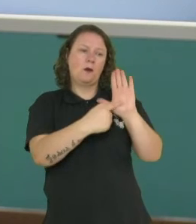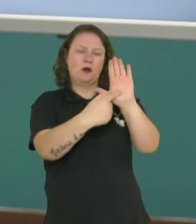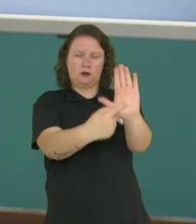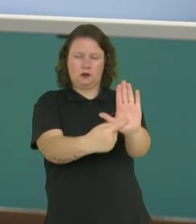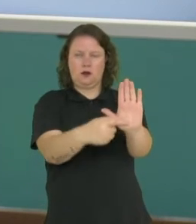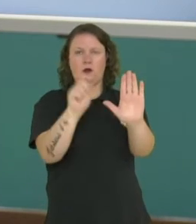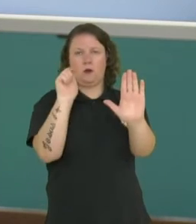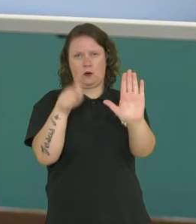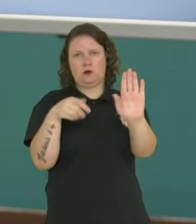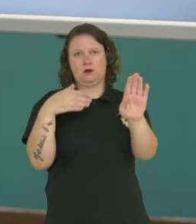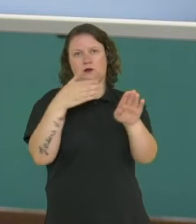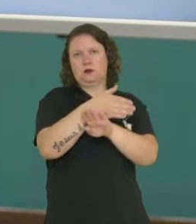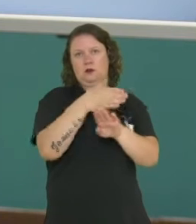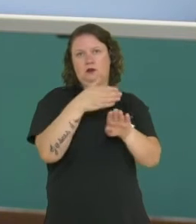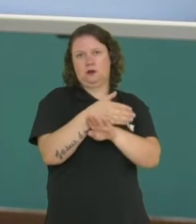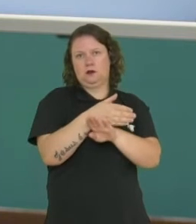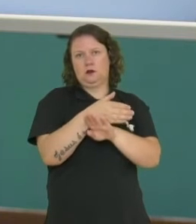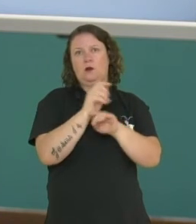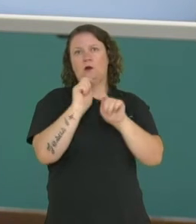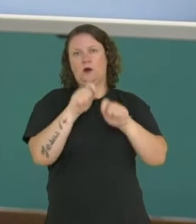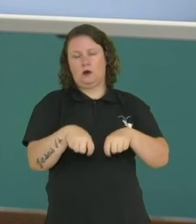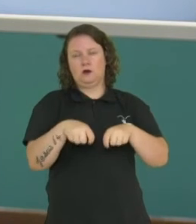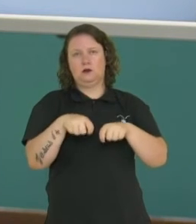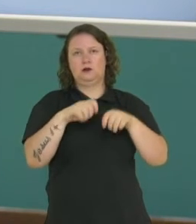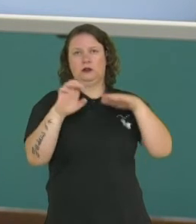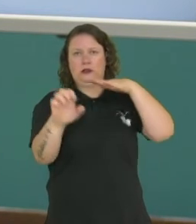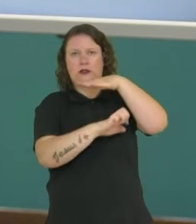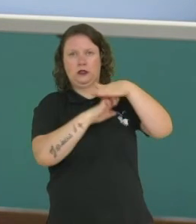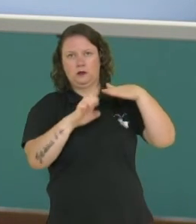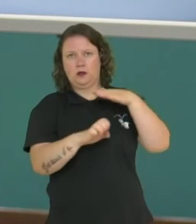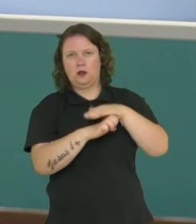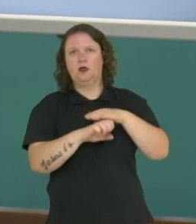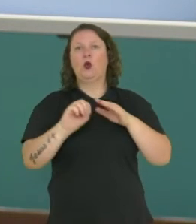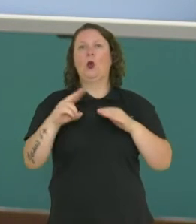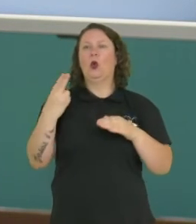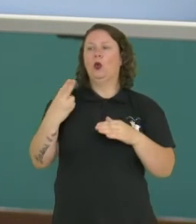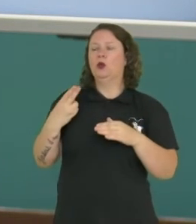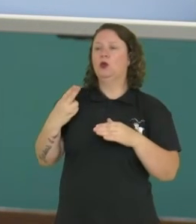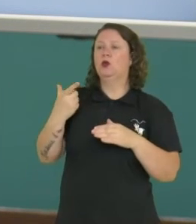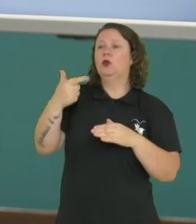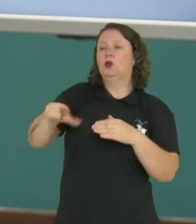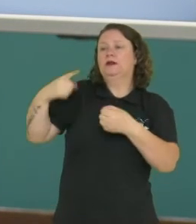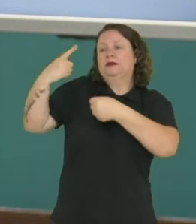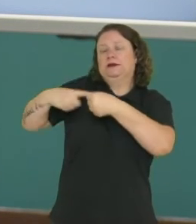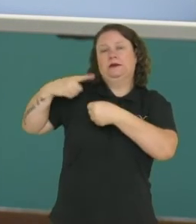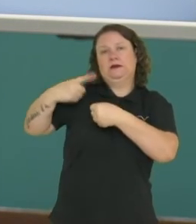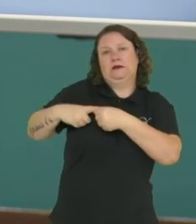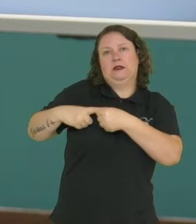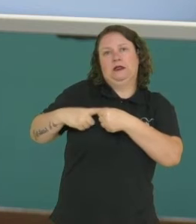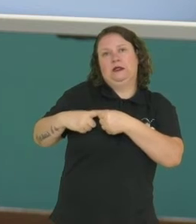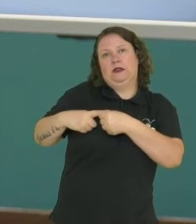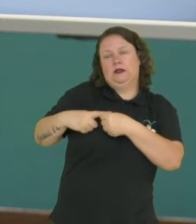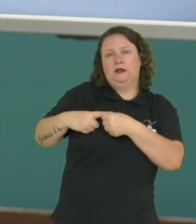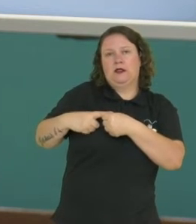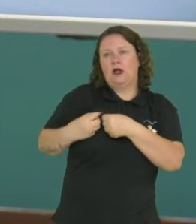que aquilo que estava registrado ali, né? Se ele poderia ir para uma outra cidade ou não. Então tinha essas